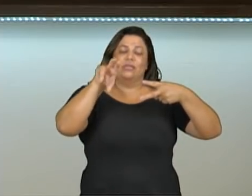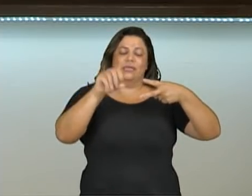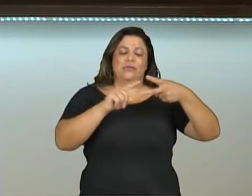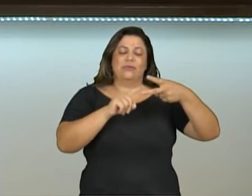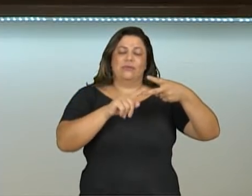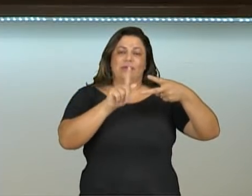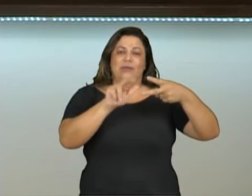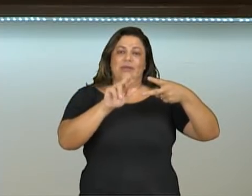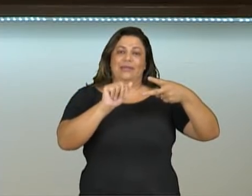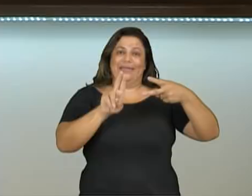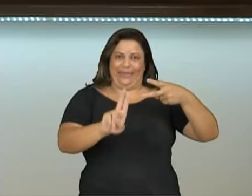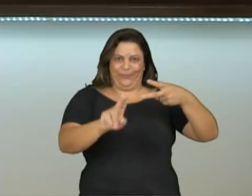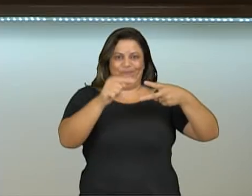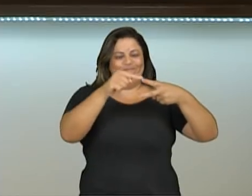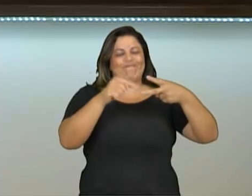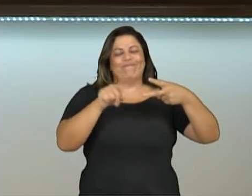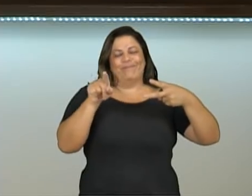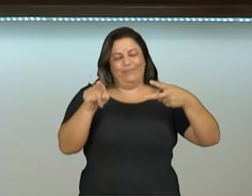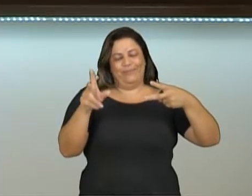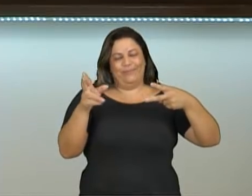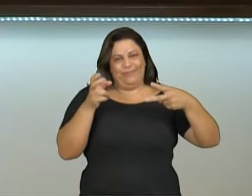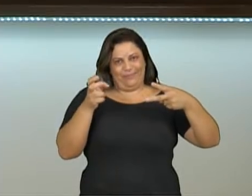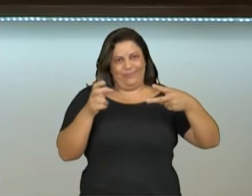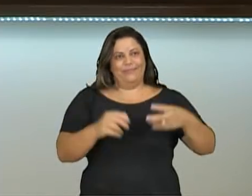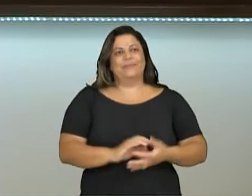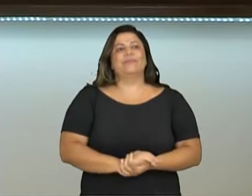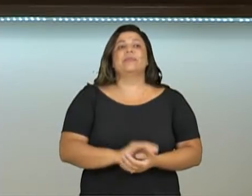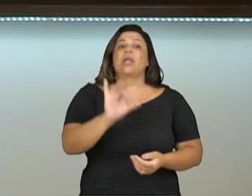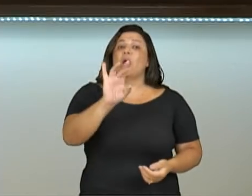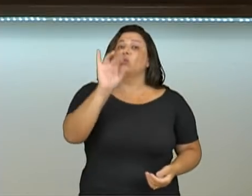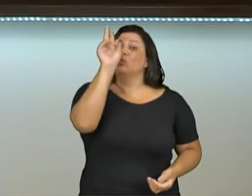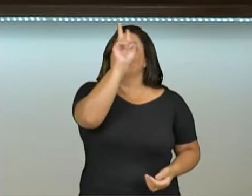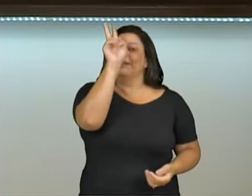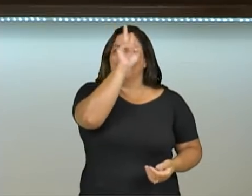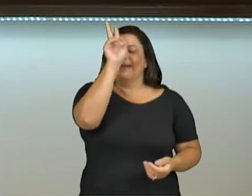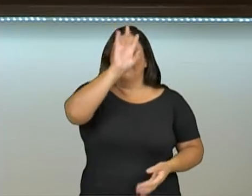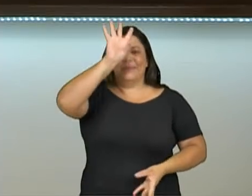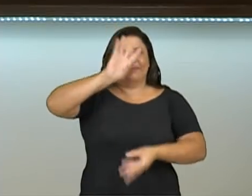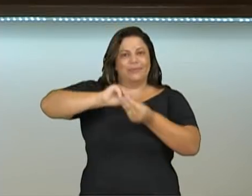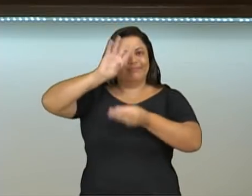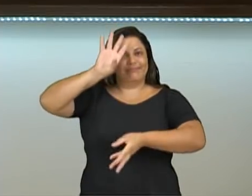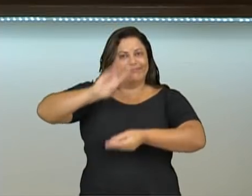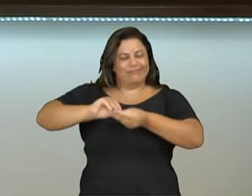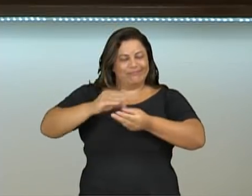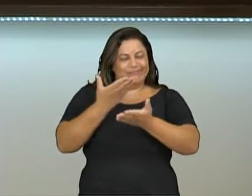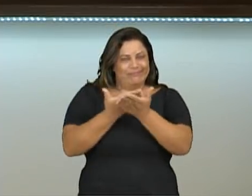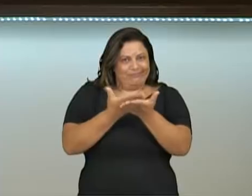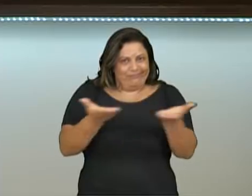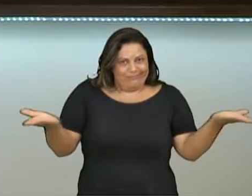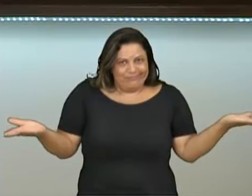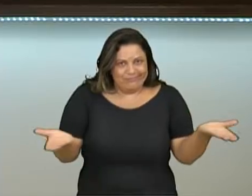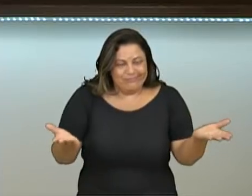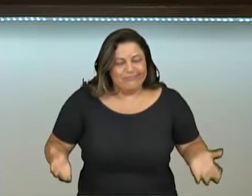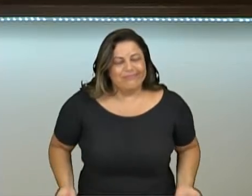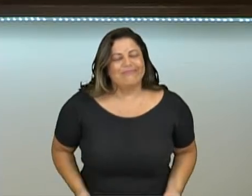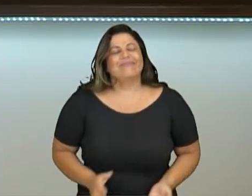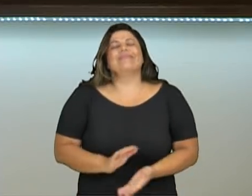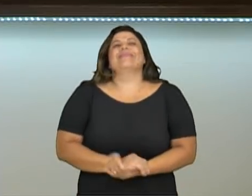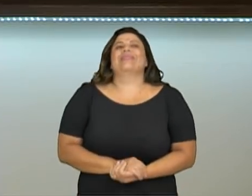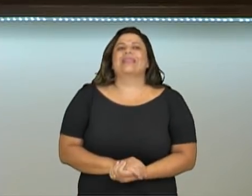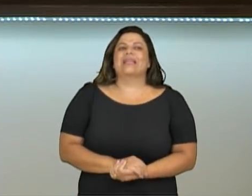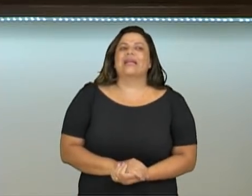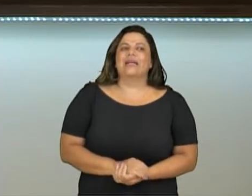aí, então, só para relembrar, né, para a gente fechar aqui, bem legal, o que a gente viu durante a aula de hoje?